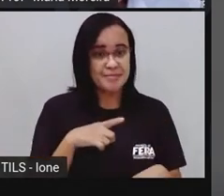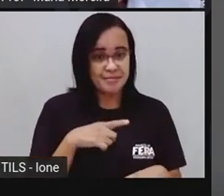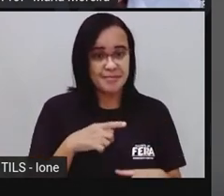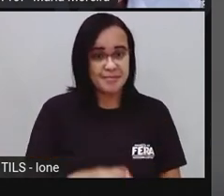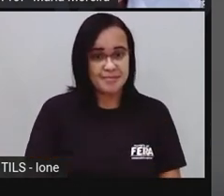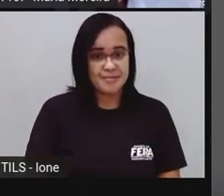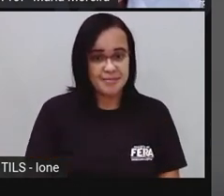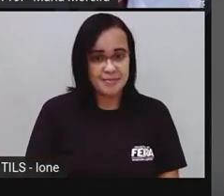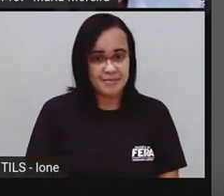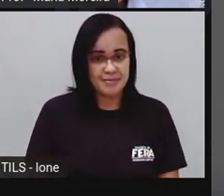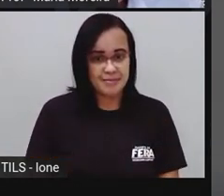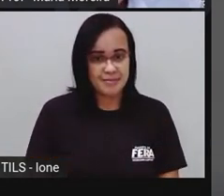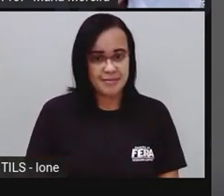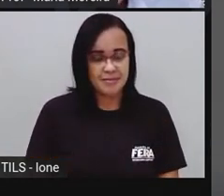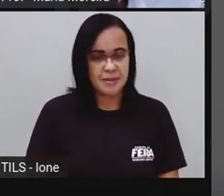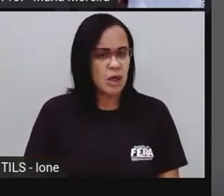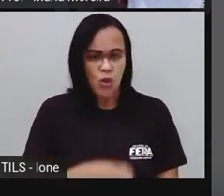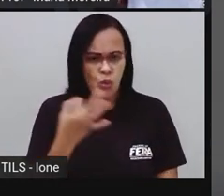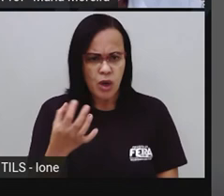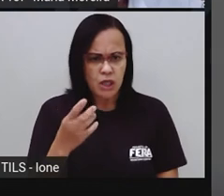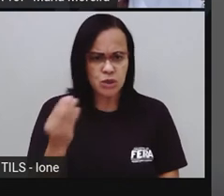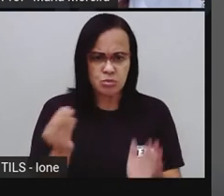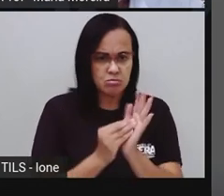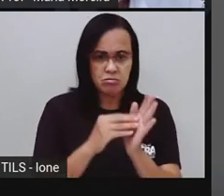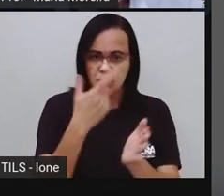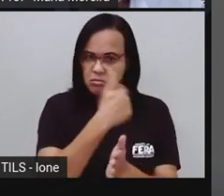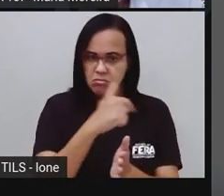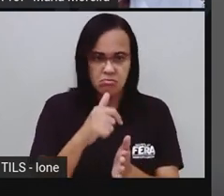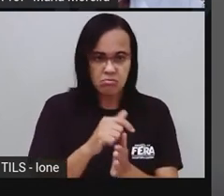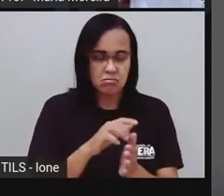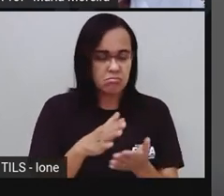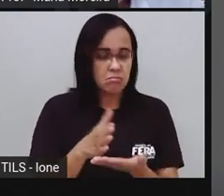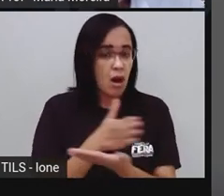E aí os dinossauros